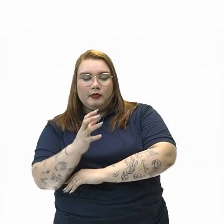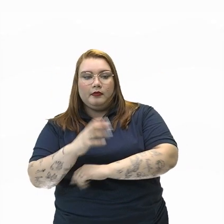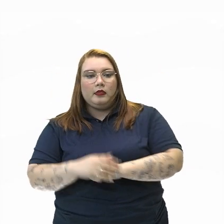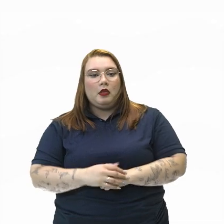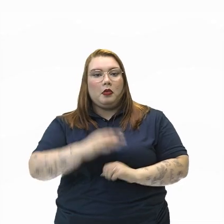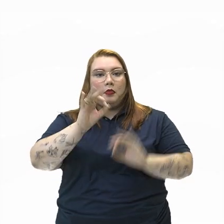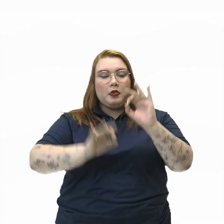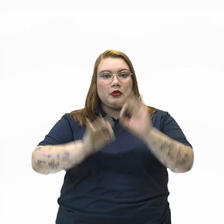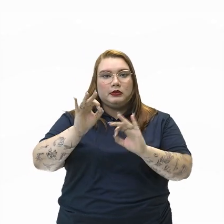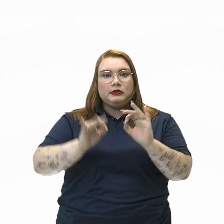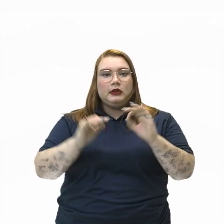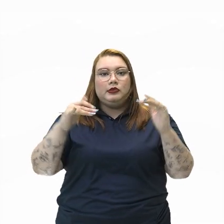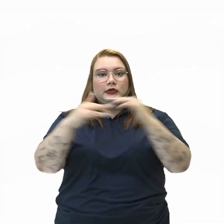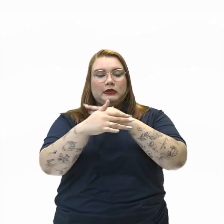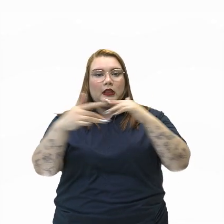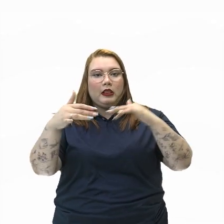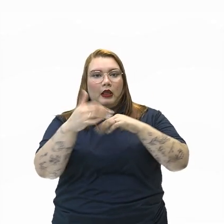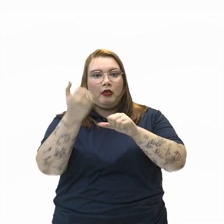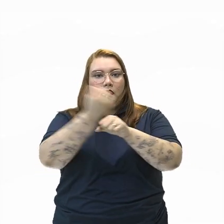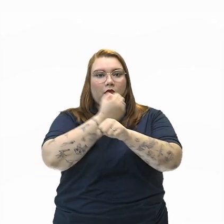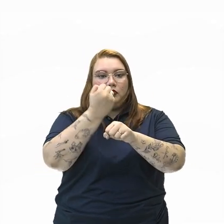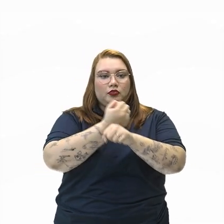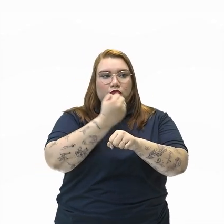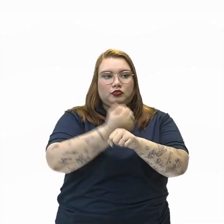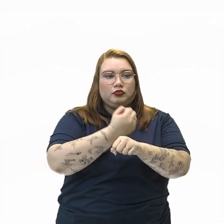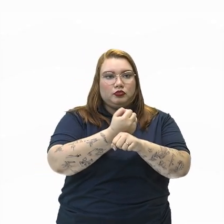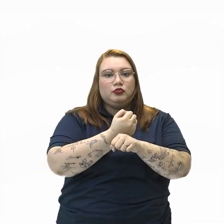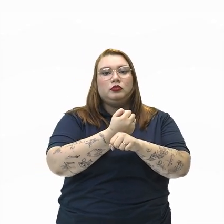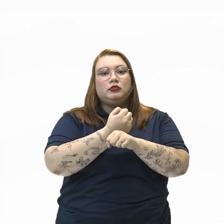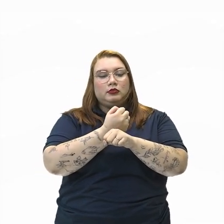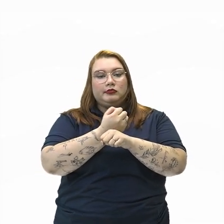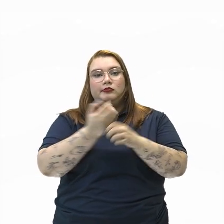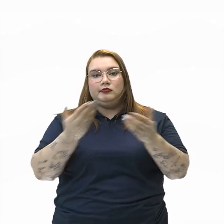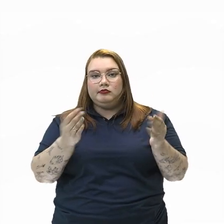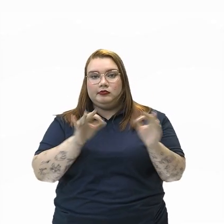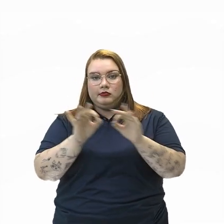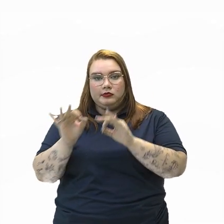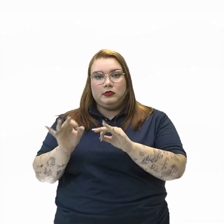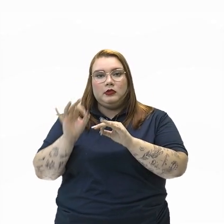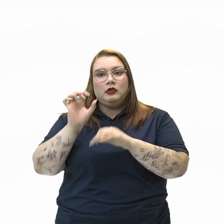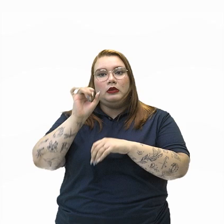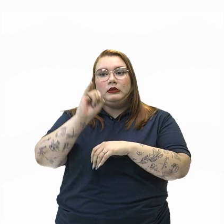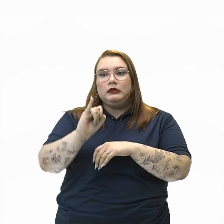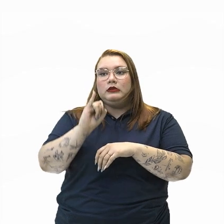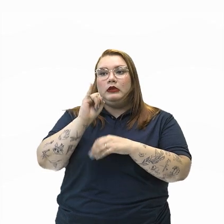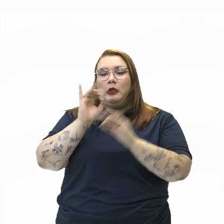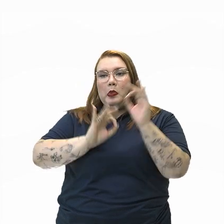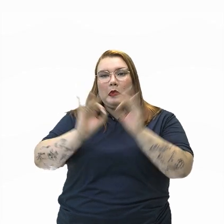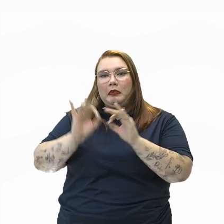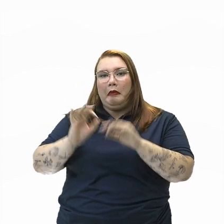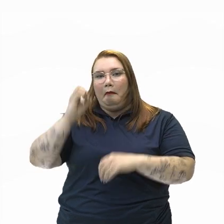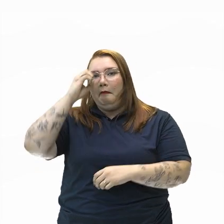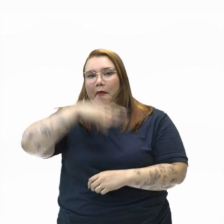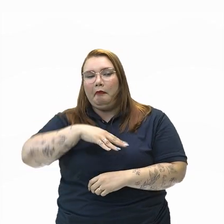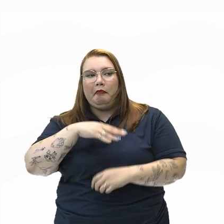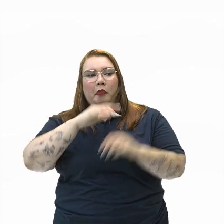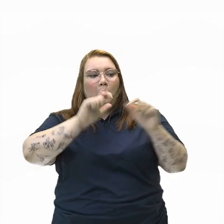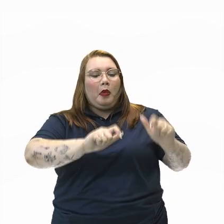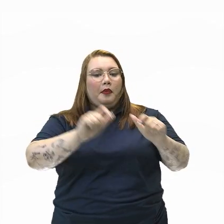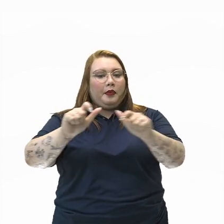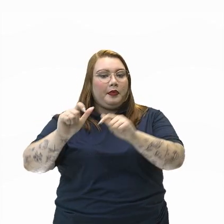processo de urbanização, quando ele não é estudado, né, quando é feito ali a urbanização de qualquer jeito,